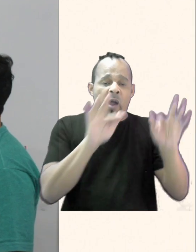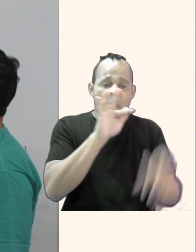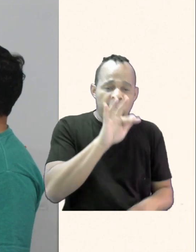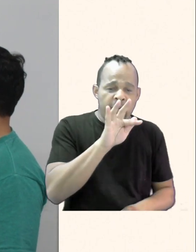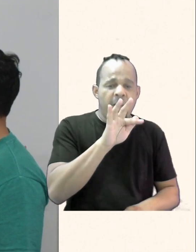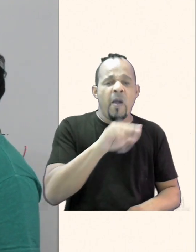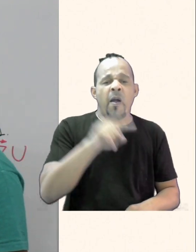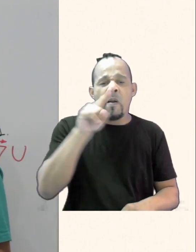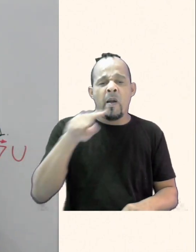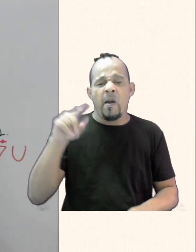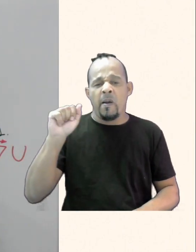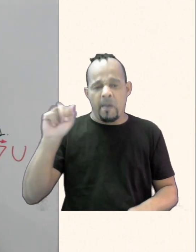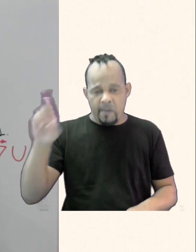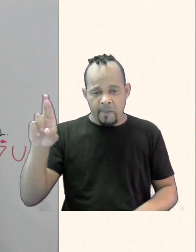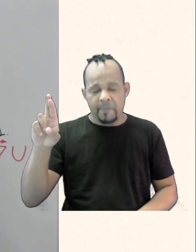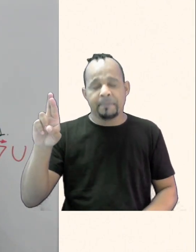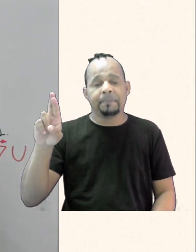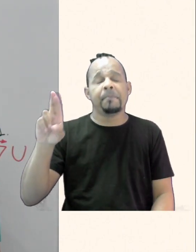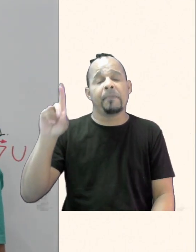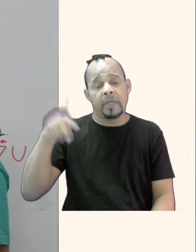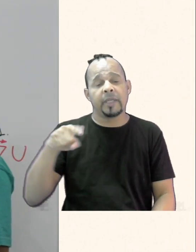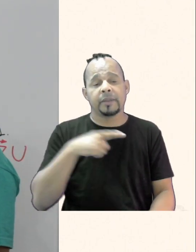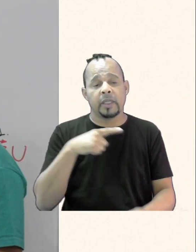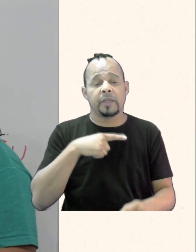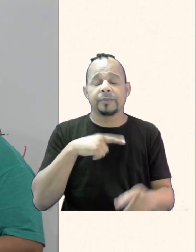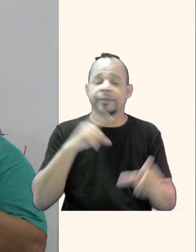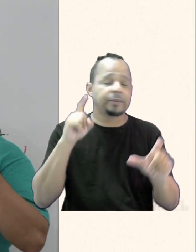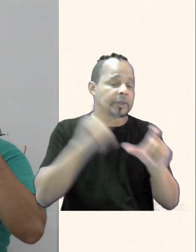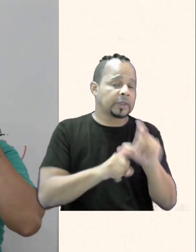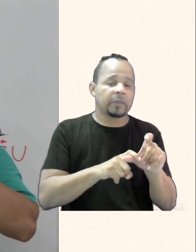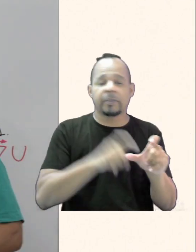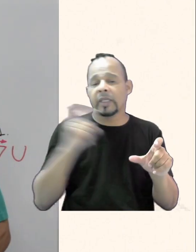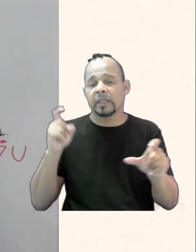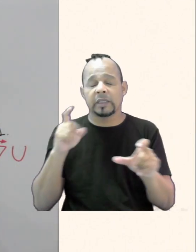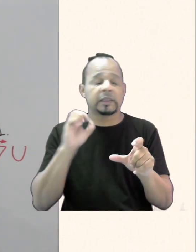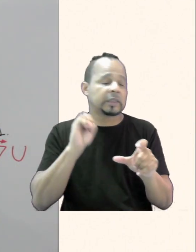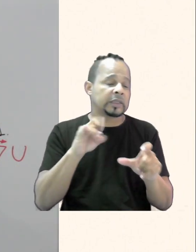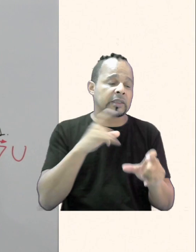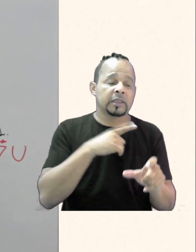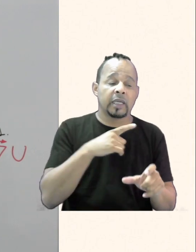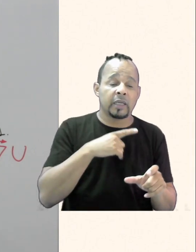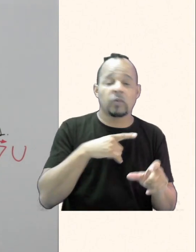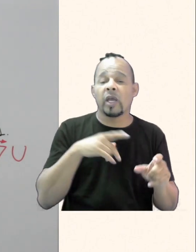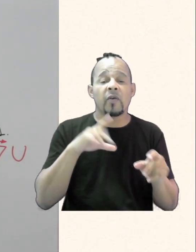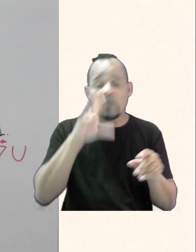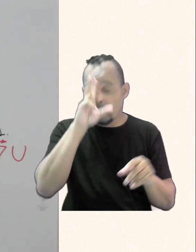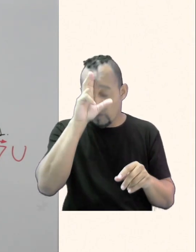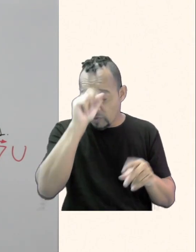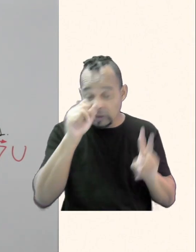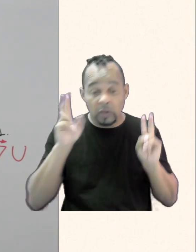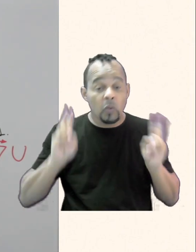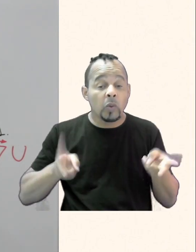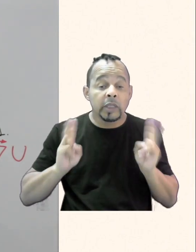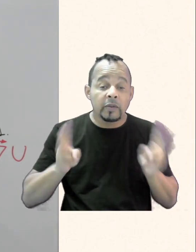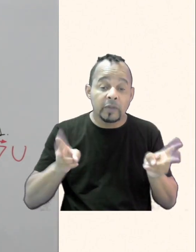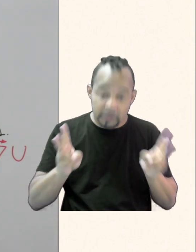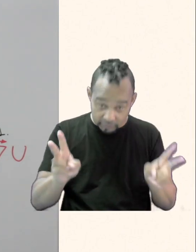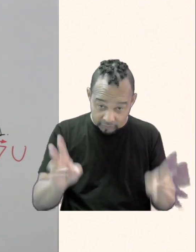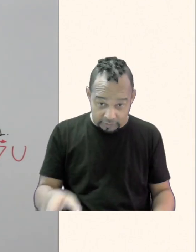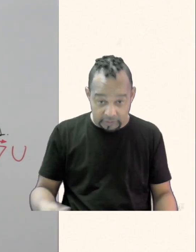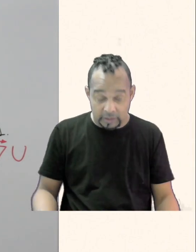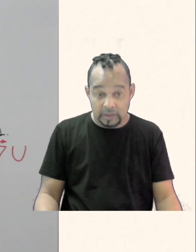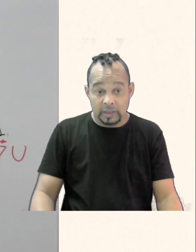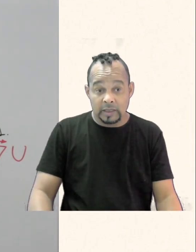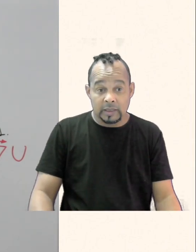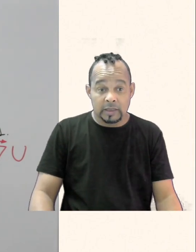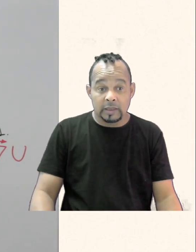do caminho se nós tivermos forças conservativas. Se nós tivermos forças conservativas, a integral